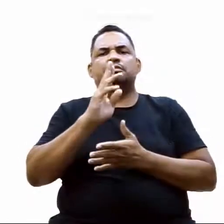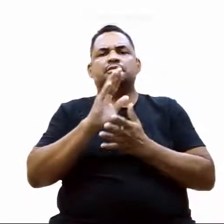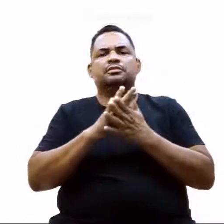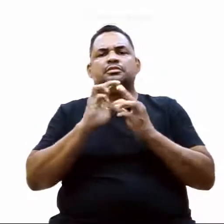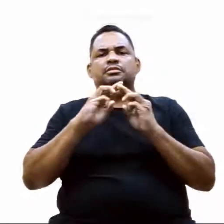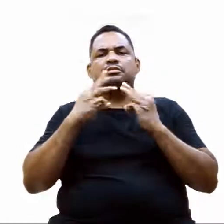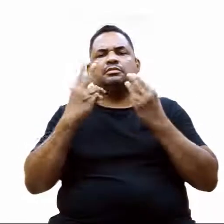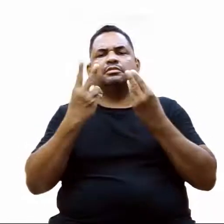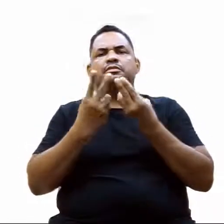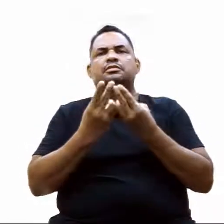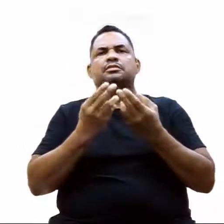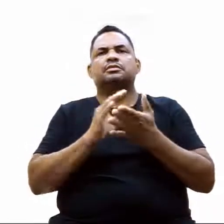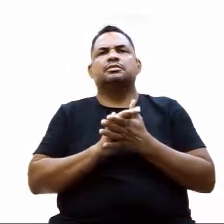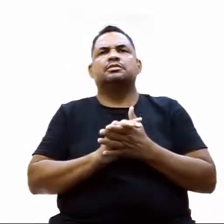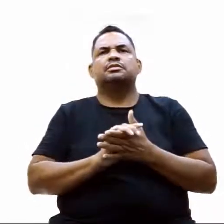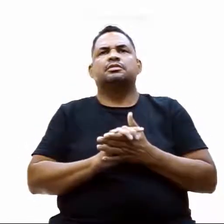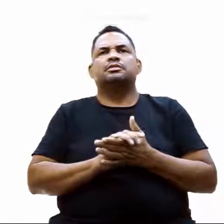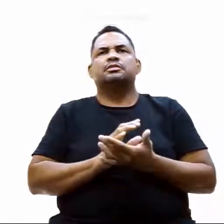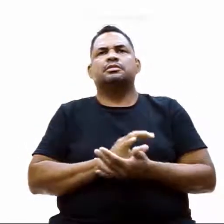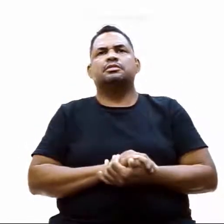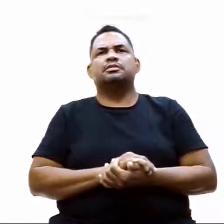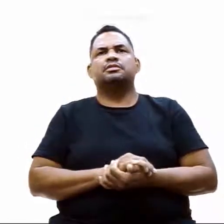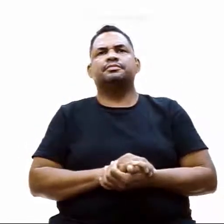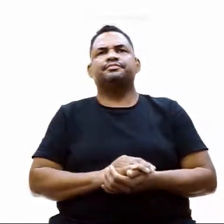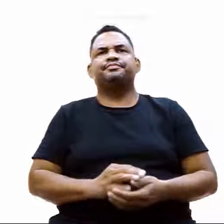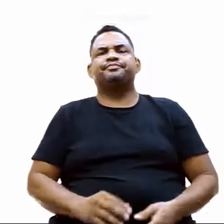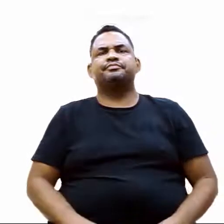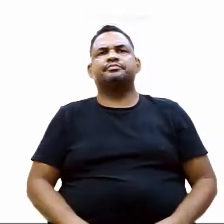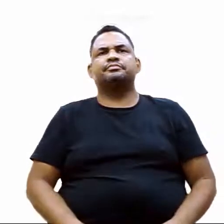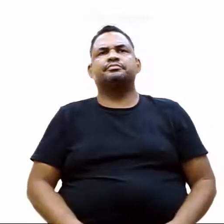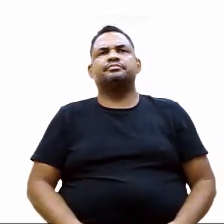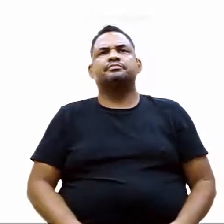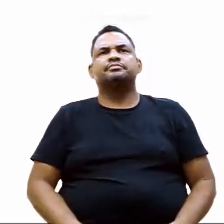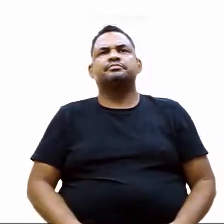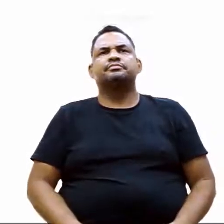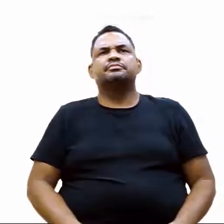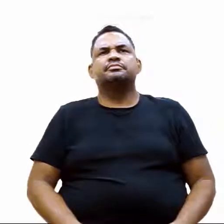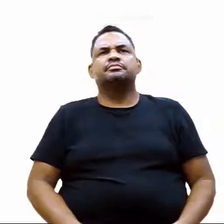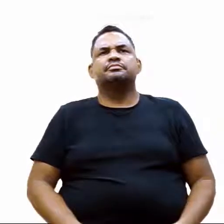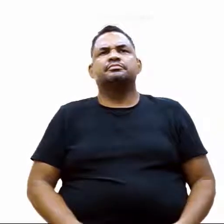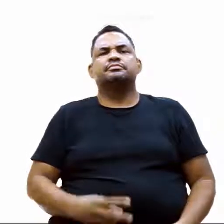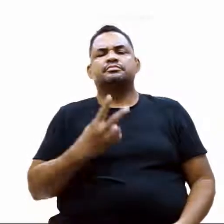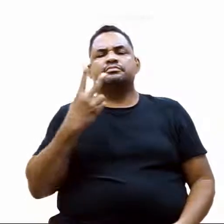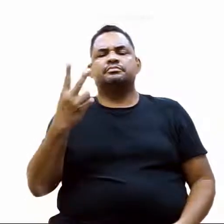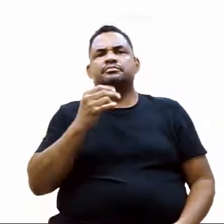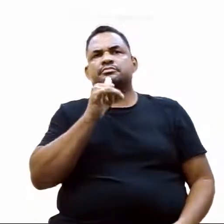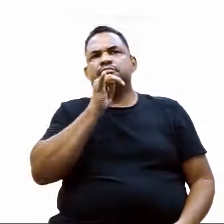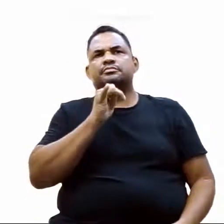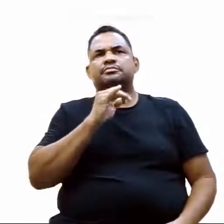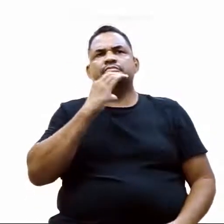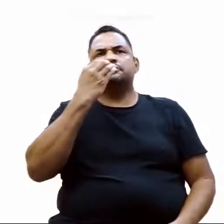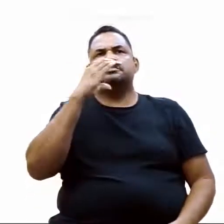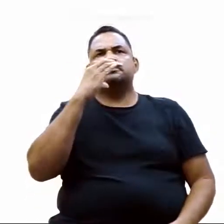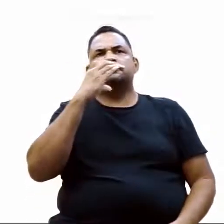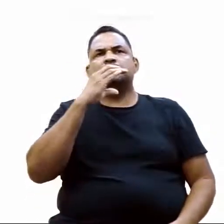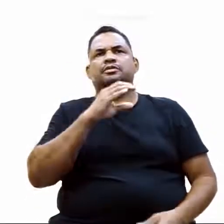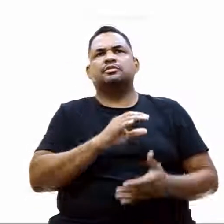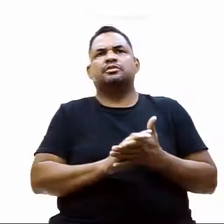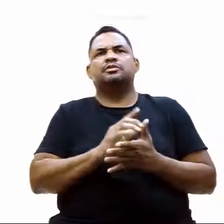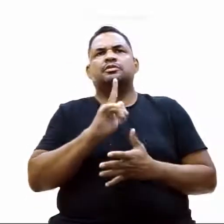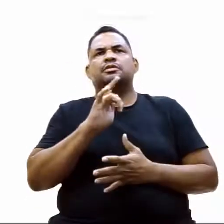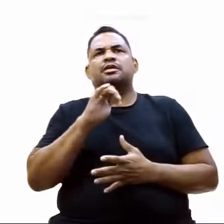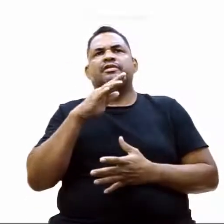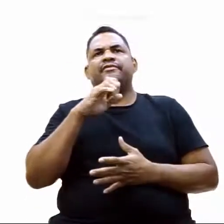lei de Lavoisier, que o segundo exemplo diz: o carbono grafita, que é